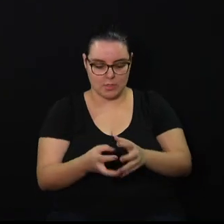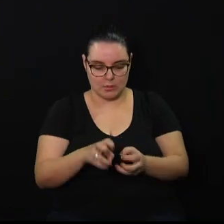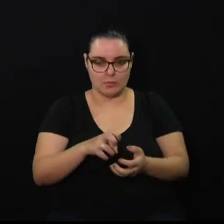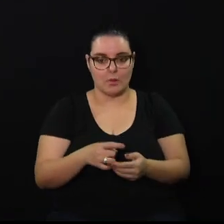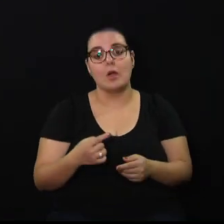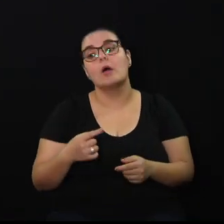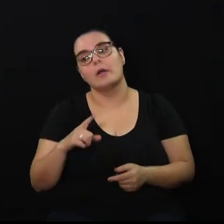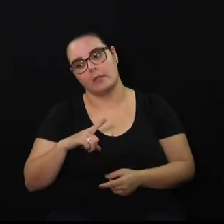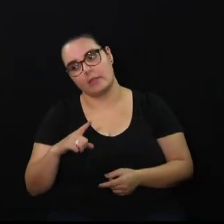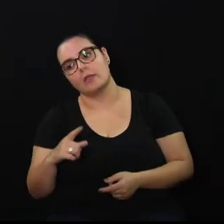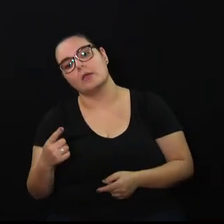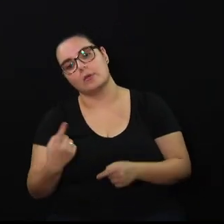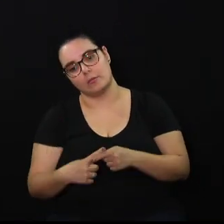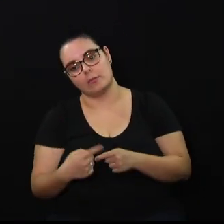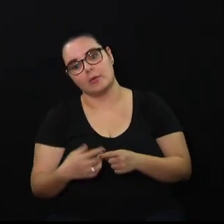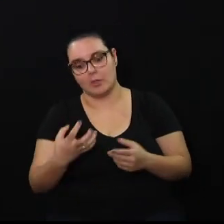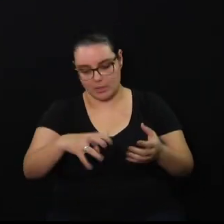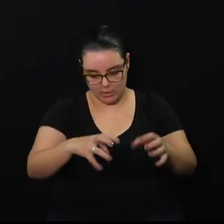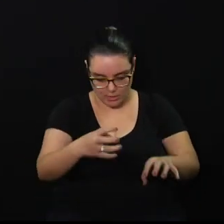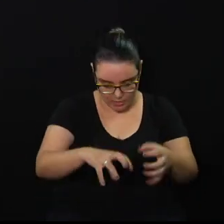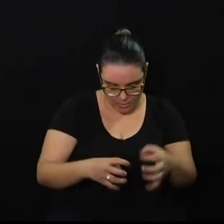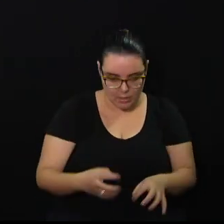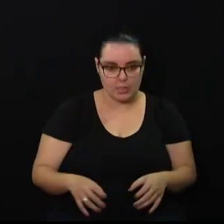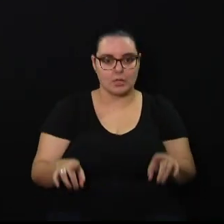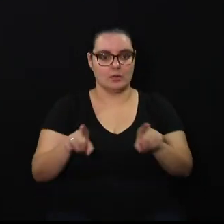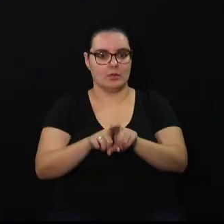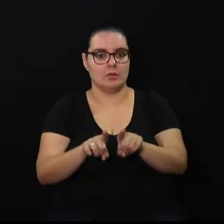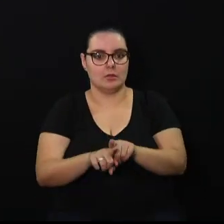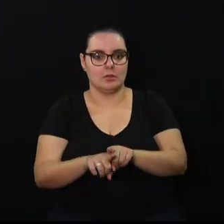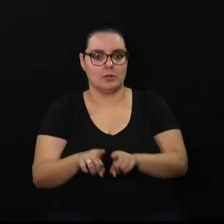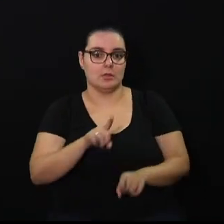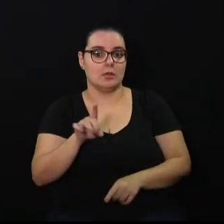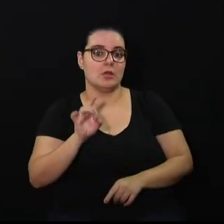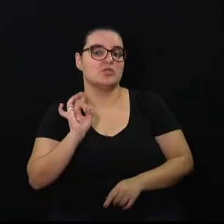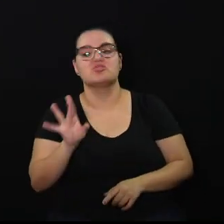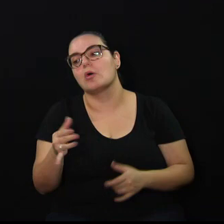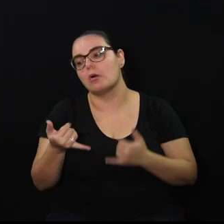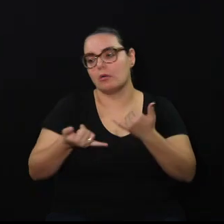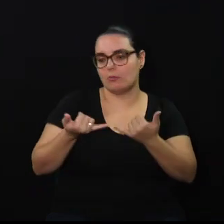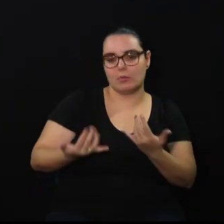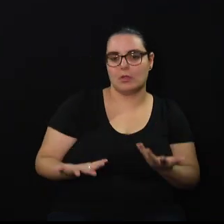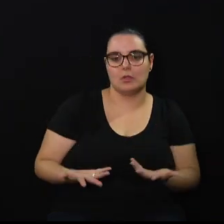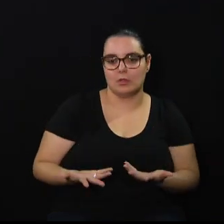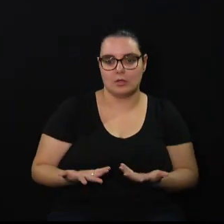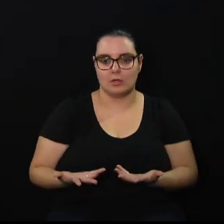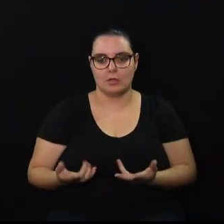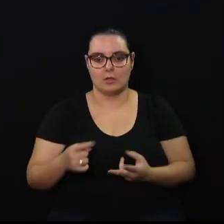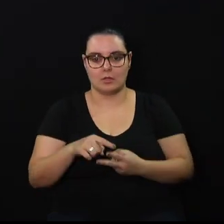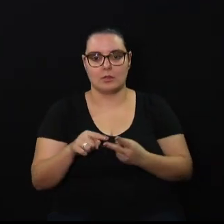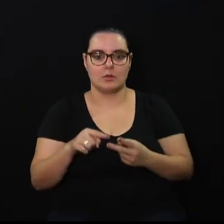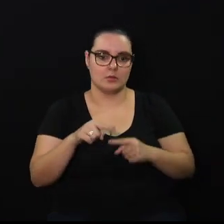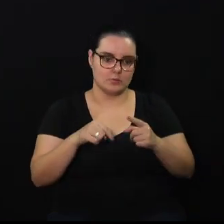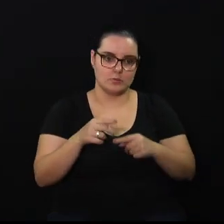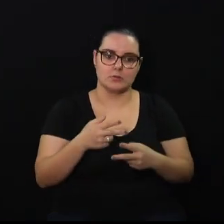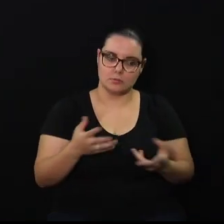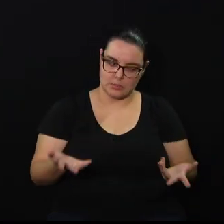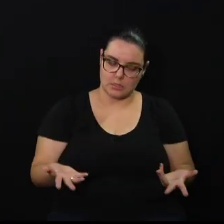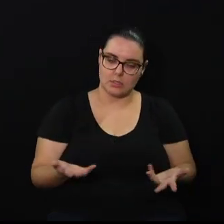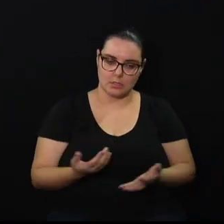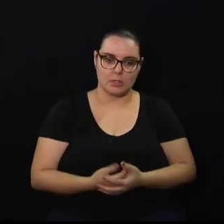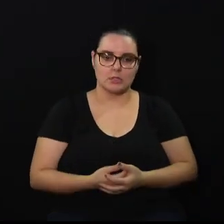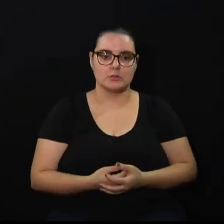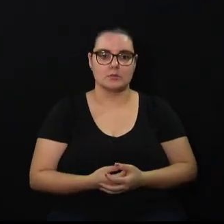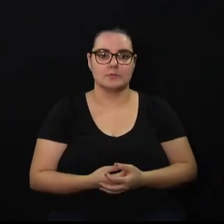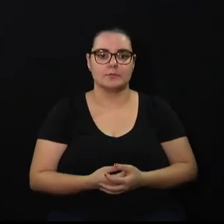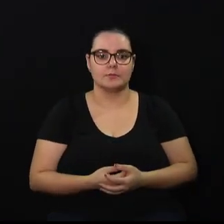porque brincar lego também né então é brincar brincar com esses dois materiais daí tem